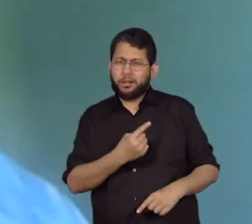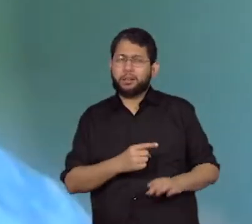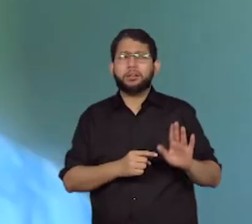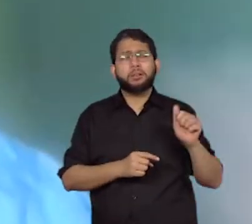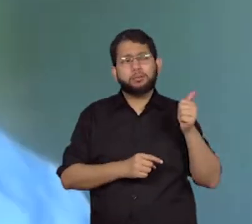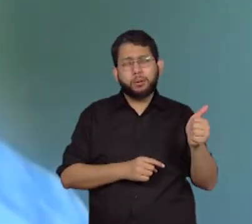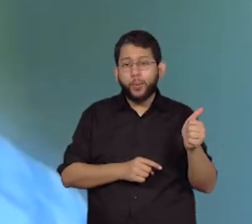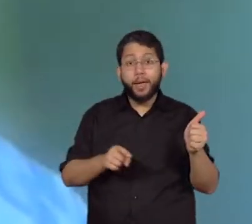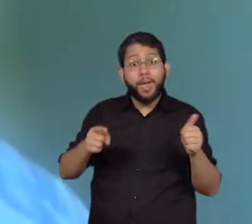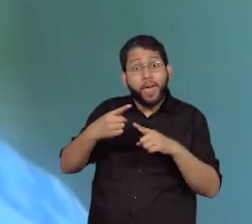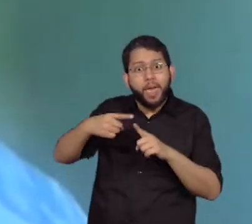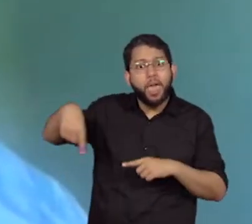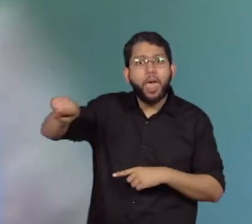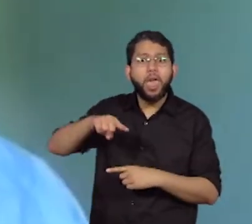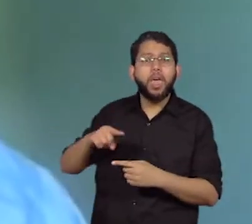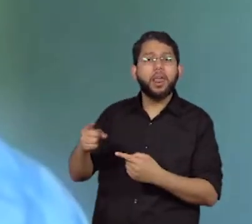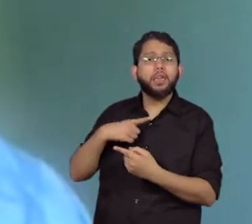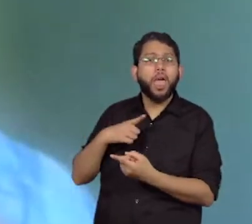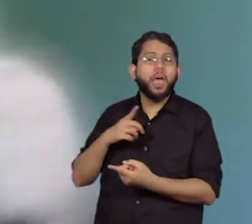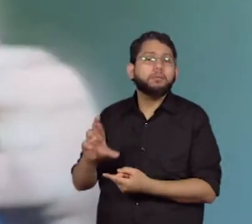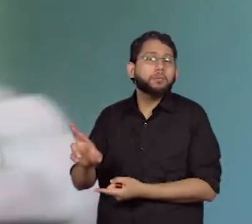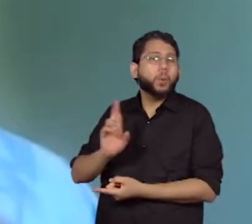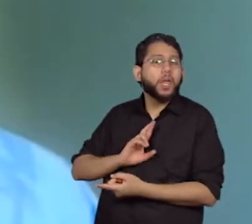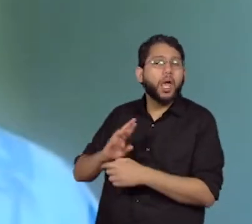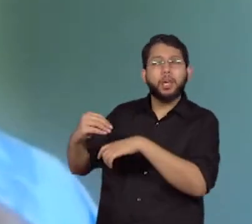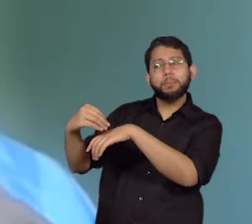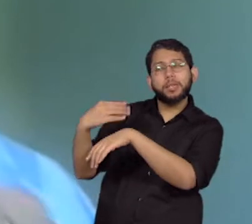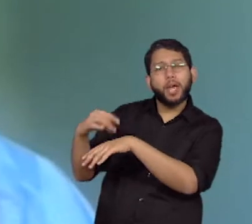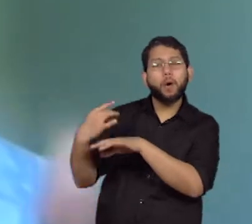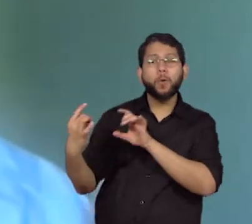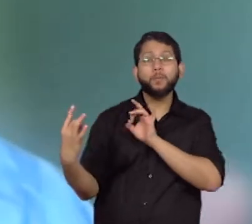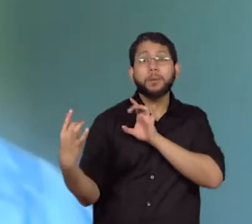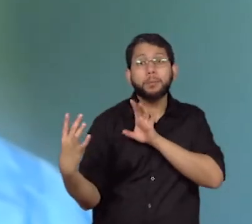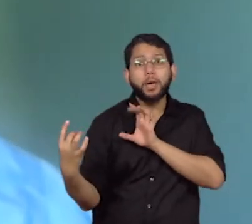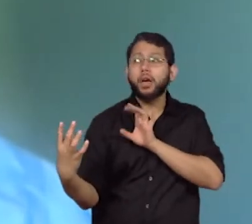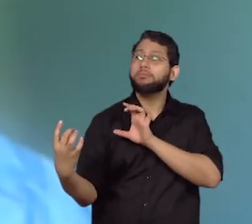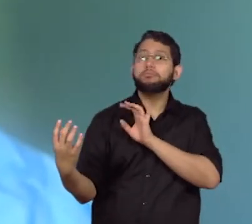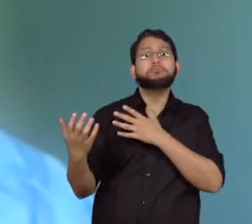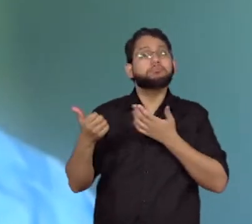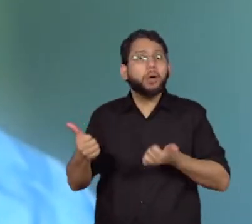o feedback, a gente tem que aprender com o feedback. Só que tem